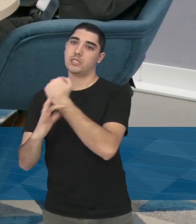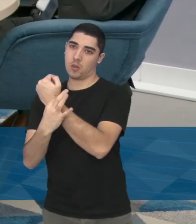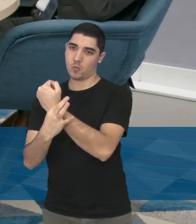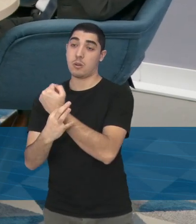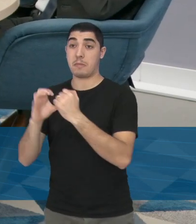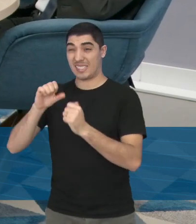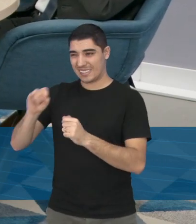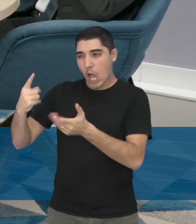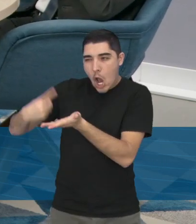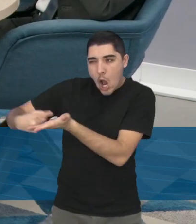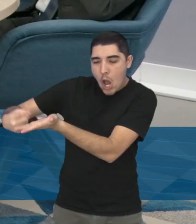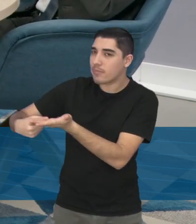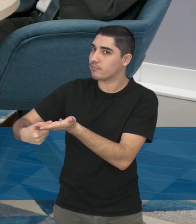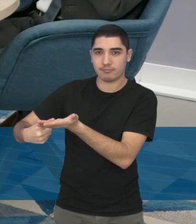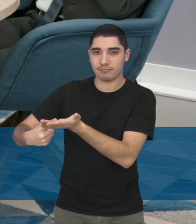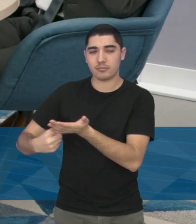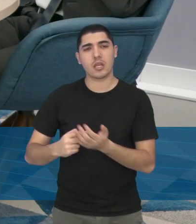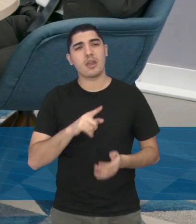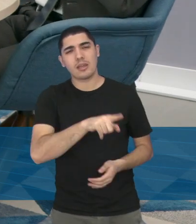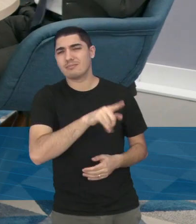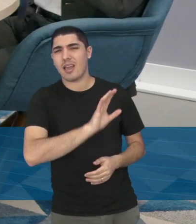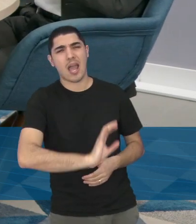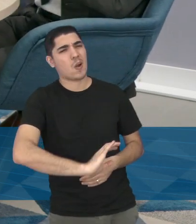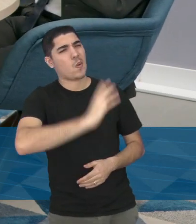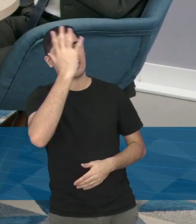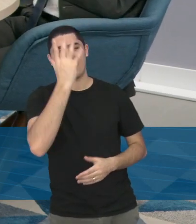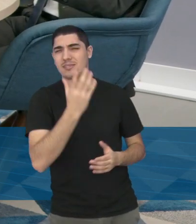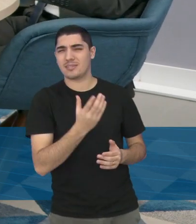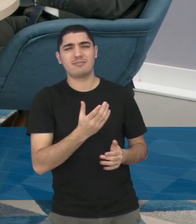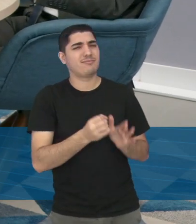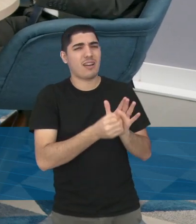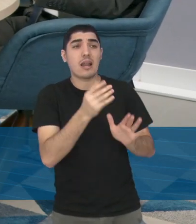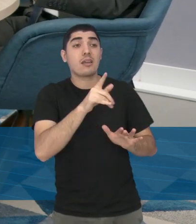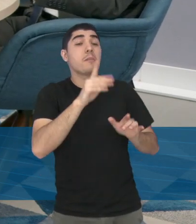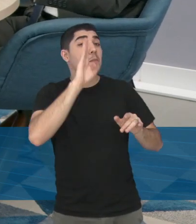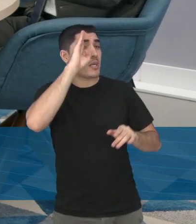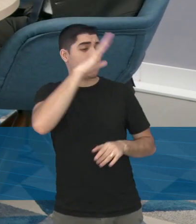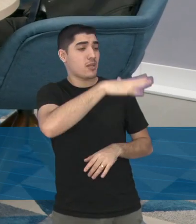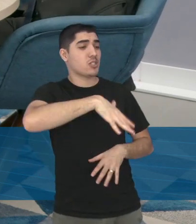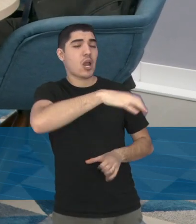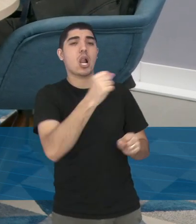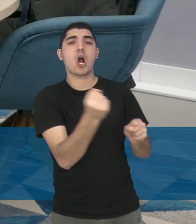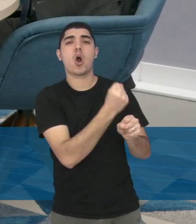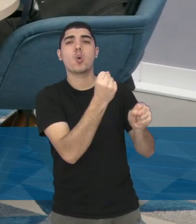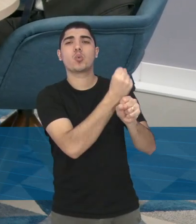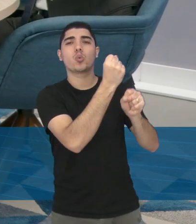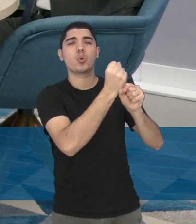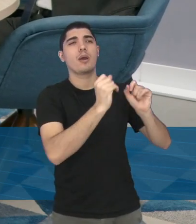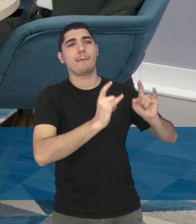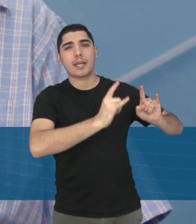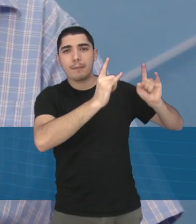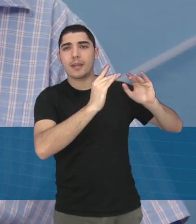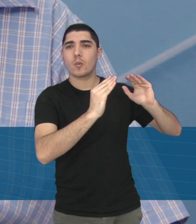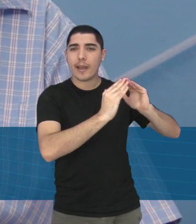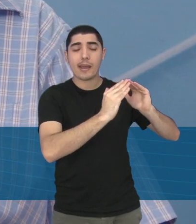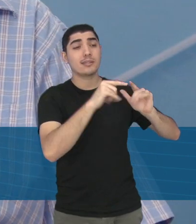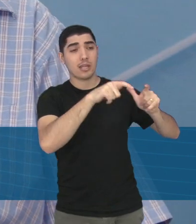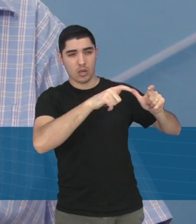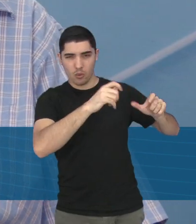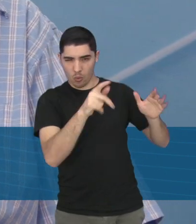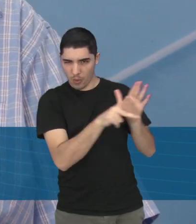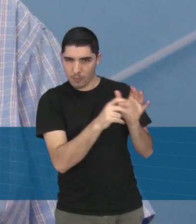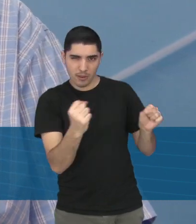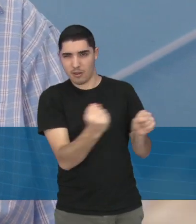muito, principalmente em obras. Em obras acontece direto. A gente observa isso, quando você tem algumas obras